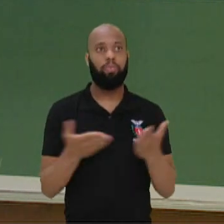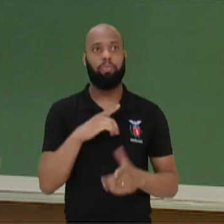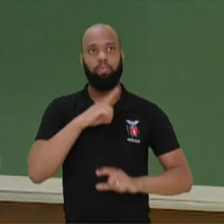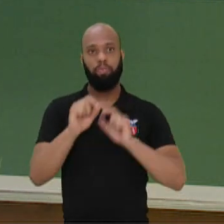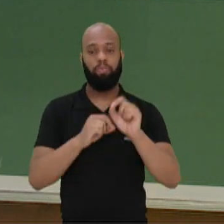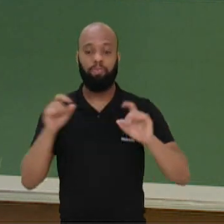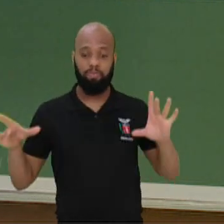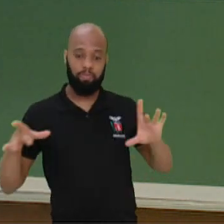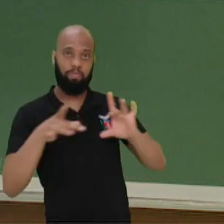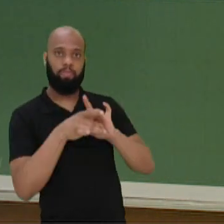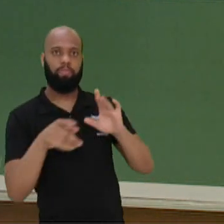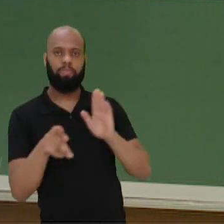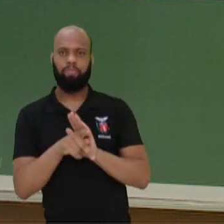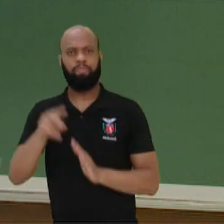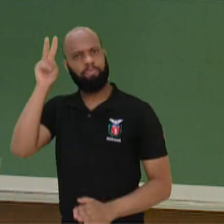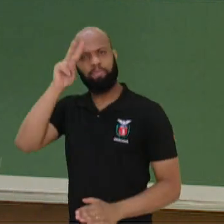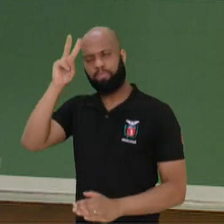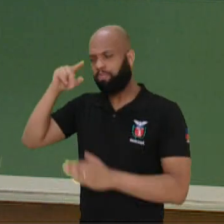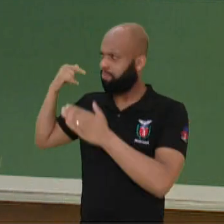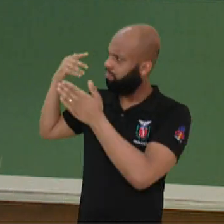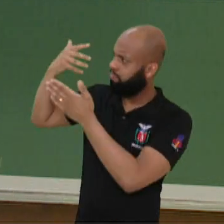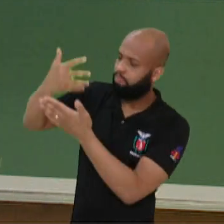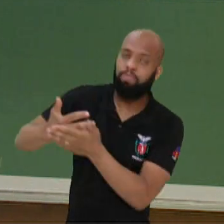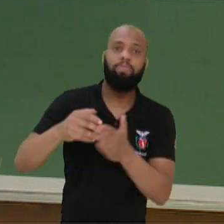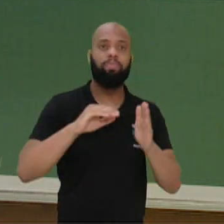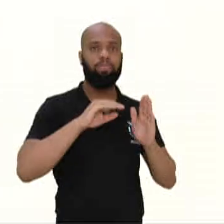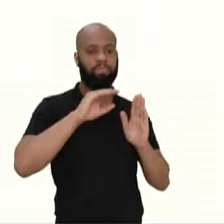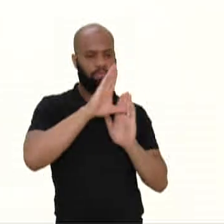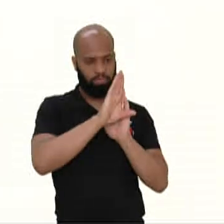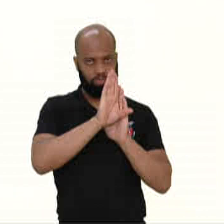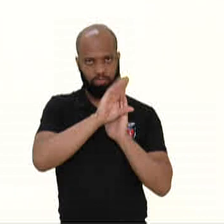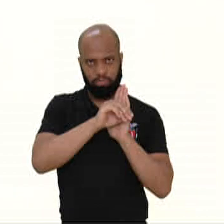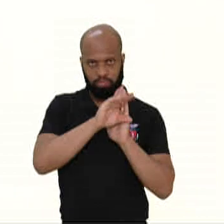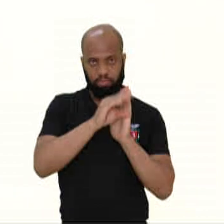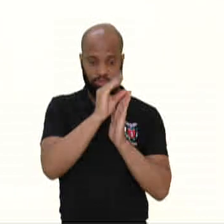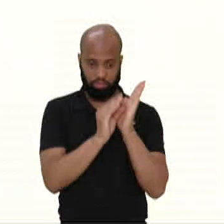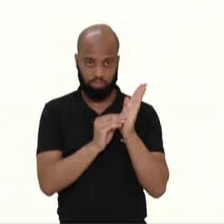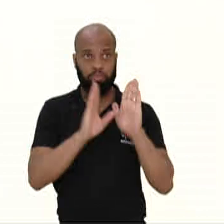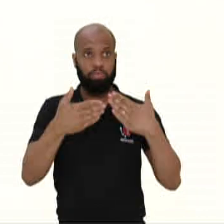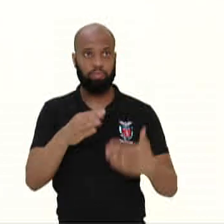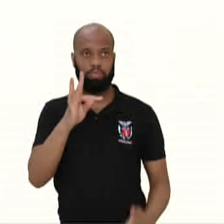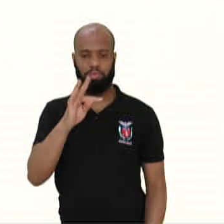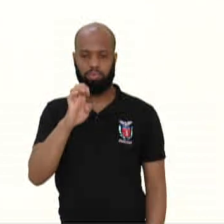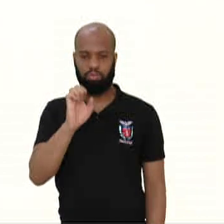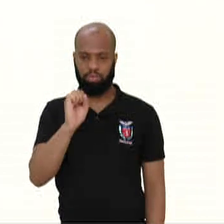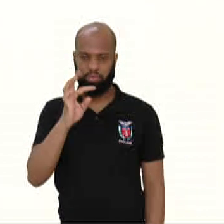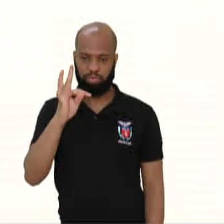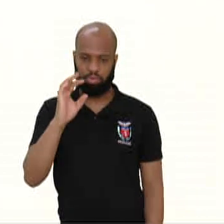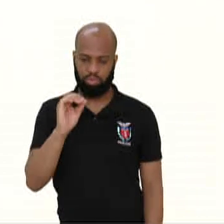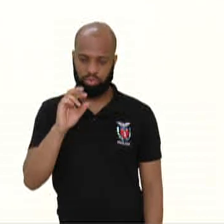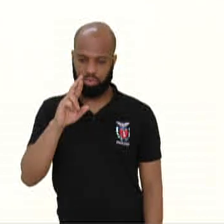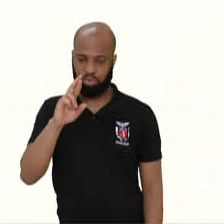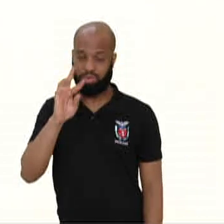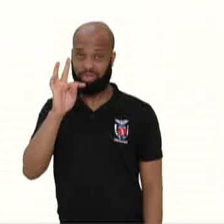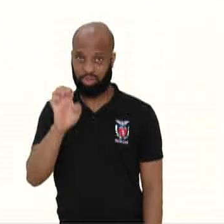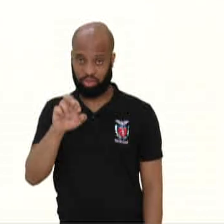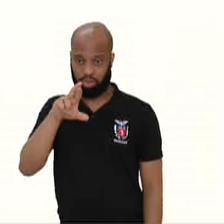link com a história, desse conteúdo com a história. Então, a testosterona, sintetizada pela primeira